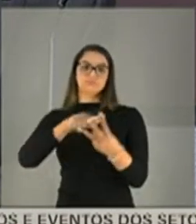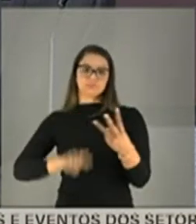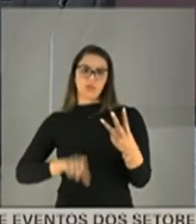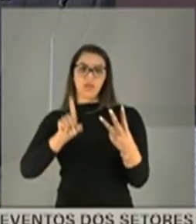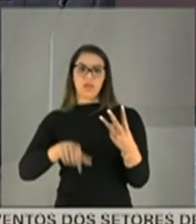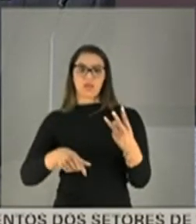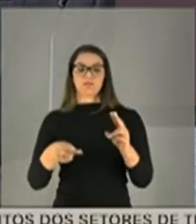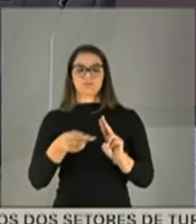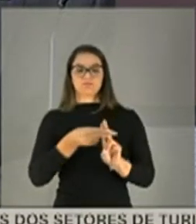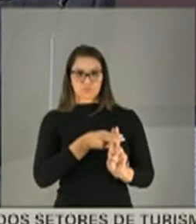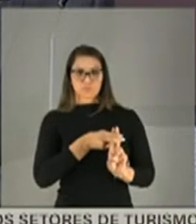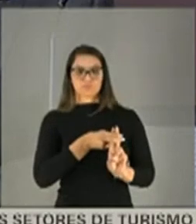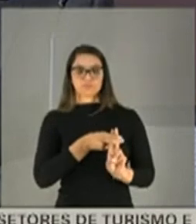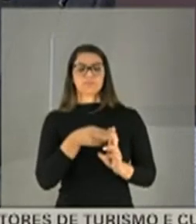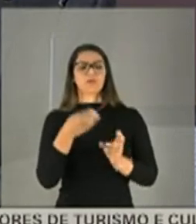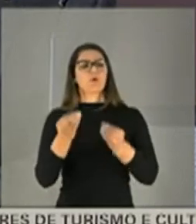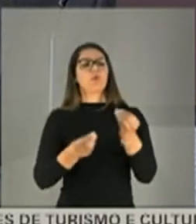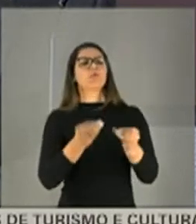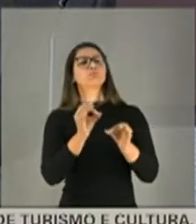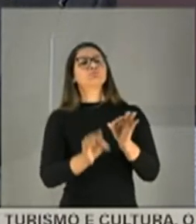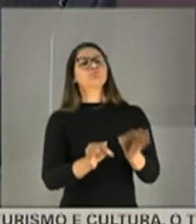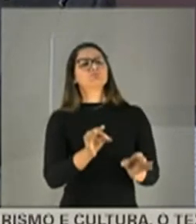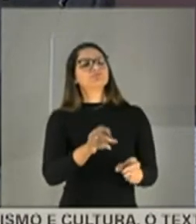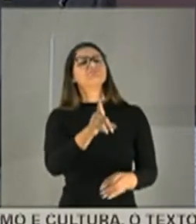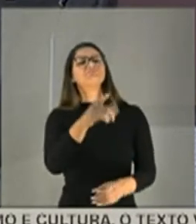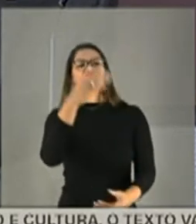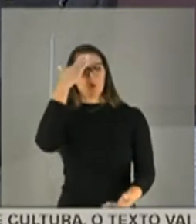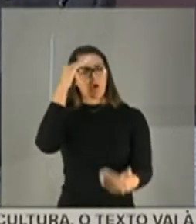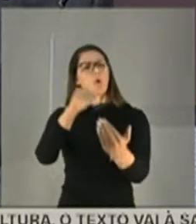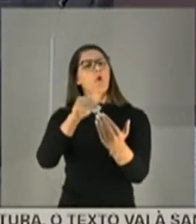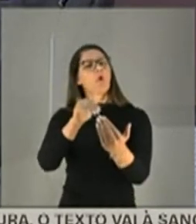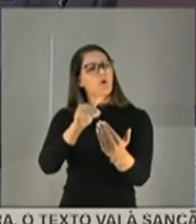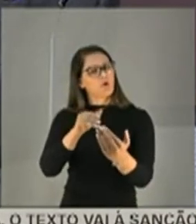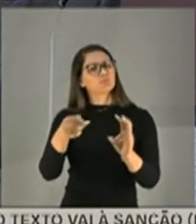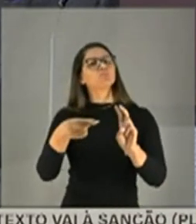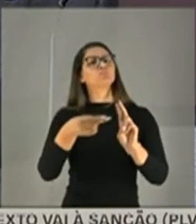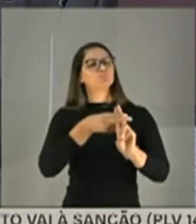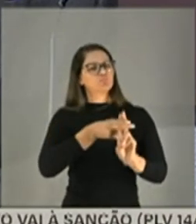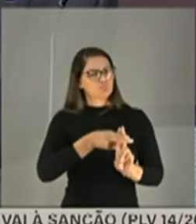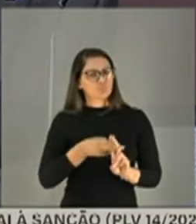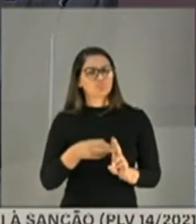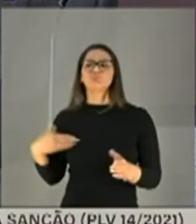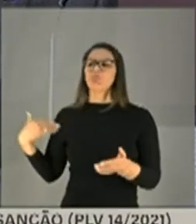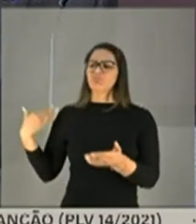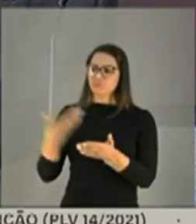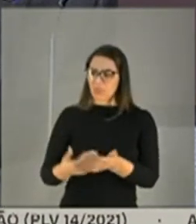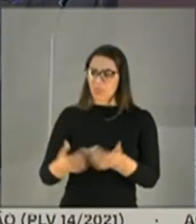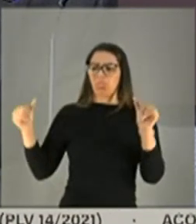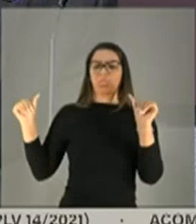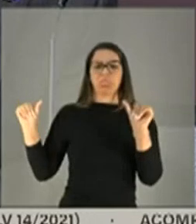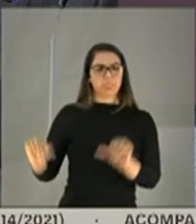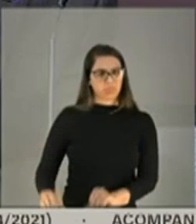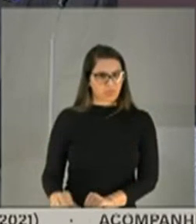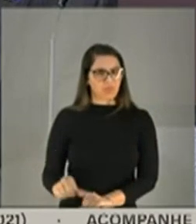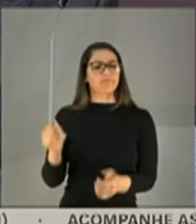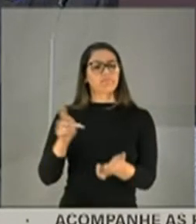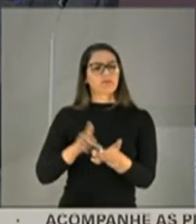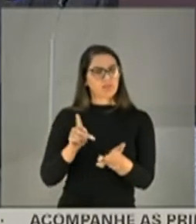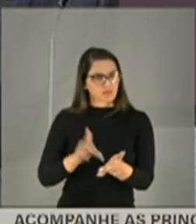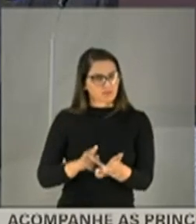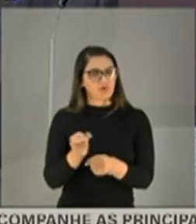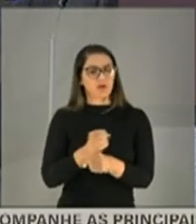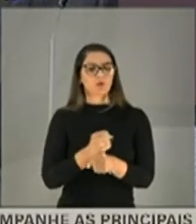como farei justiça ao SUS? O senhor tem razão. O senhor tem razão ao dizer que o SUS já chegou sucateado ao ano de